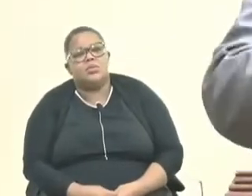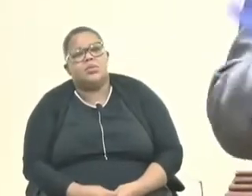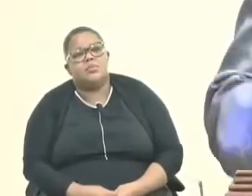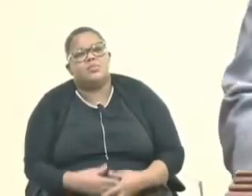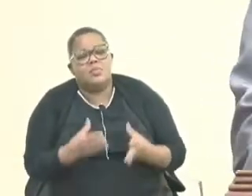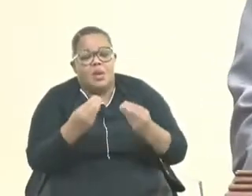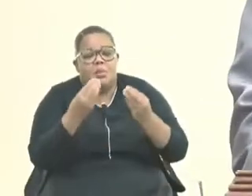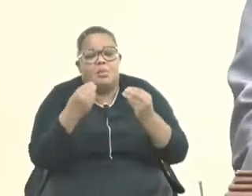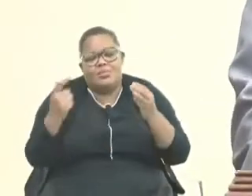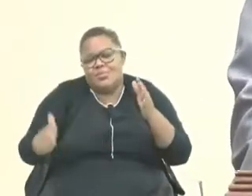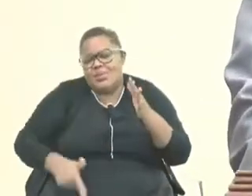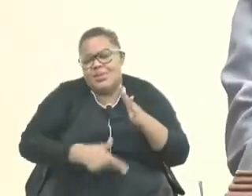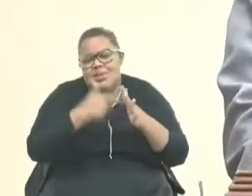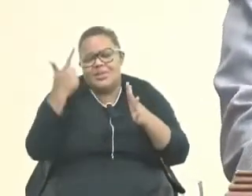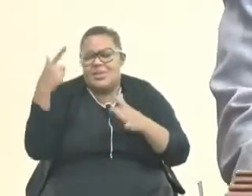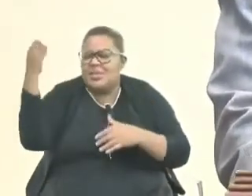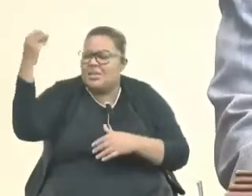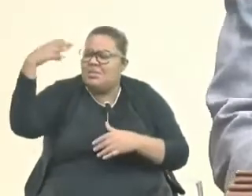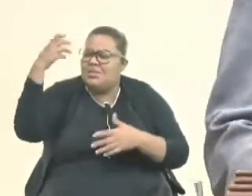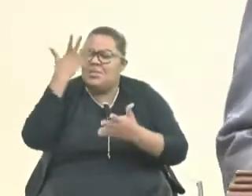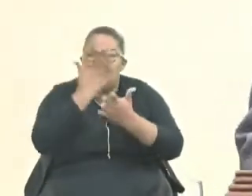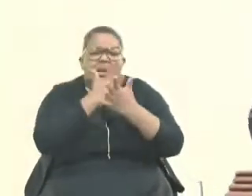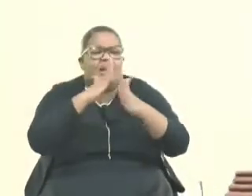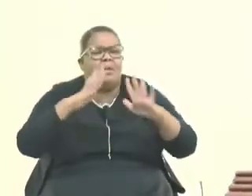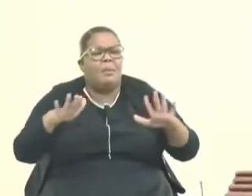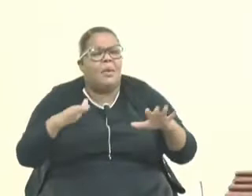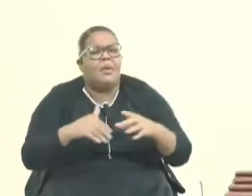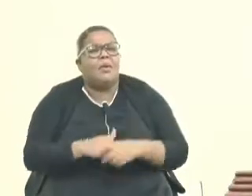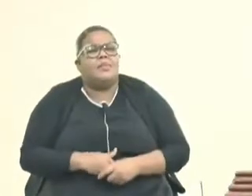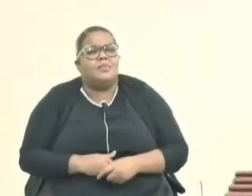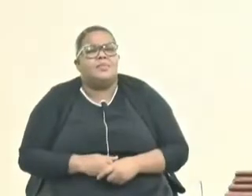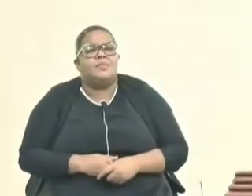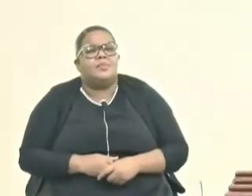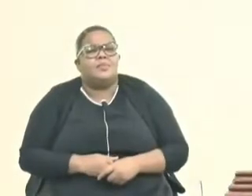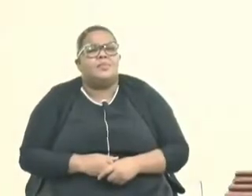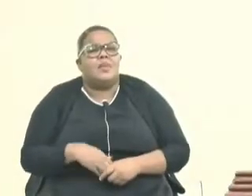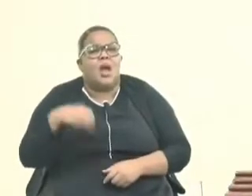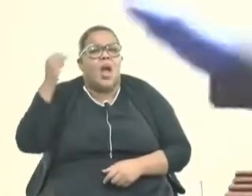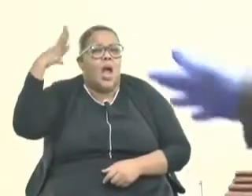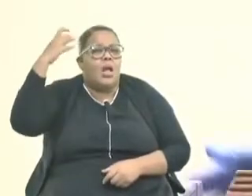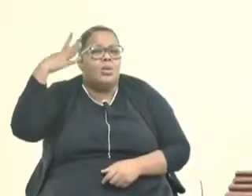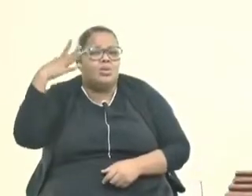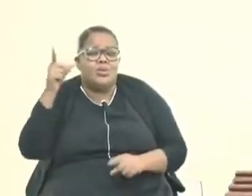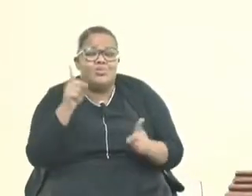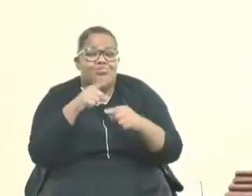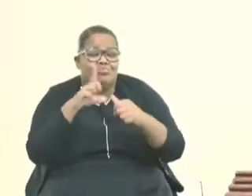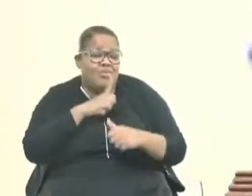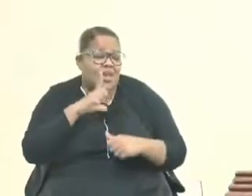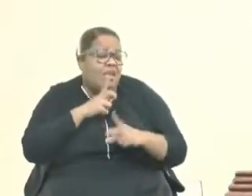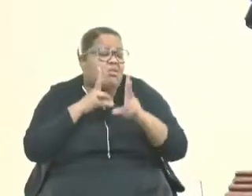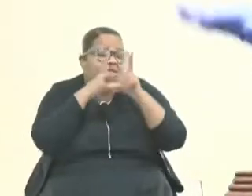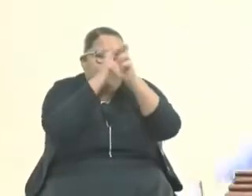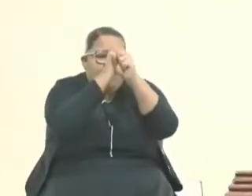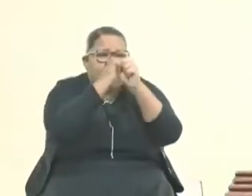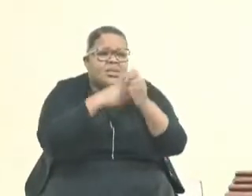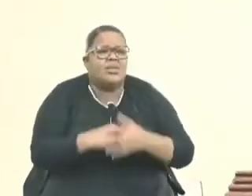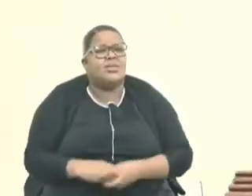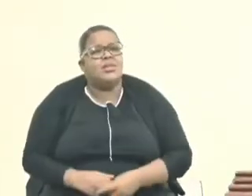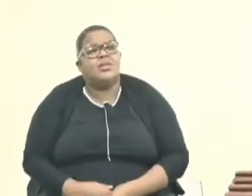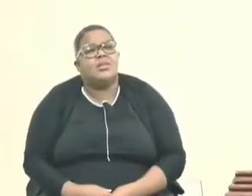e às vezes a lâmpada já está queimada e às vezes a lamparina já está sem azeite há muito tempo